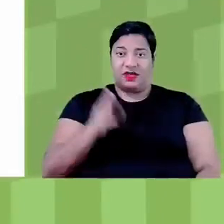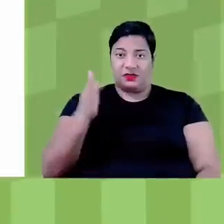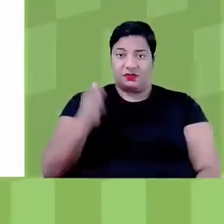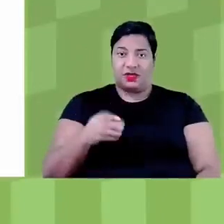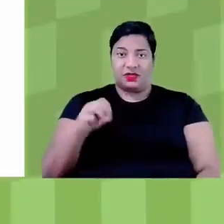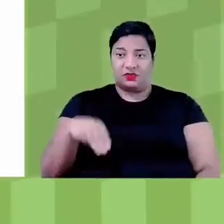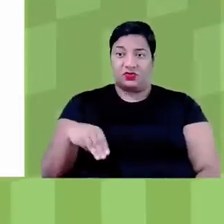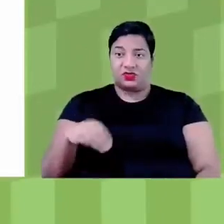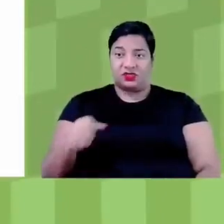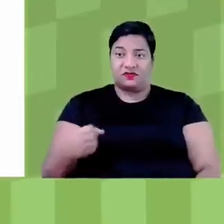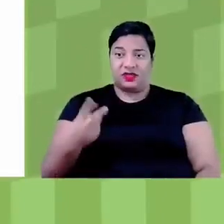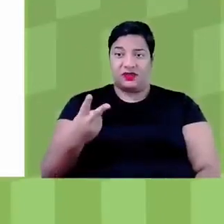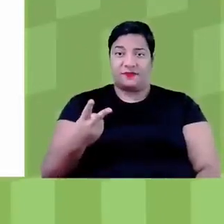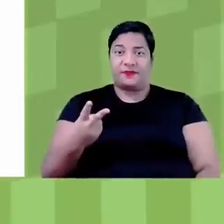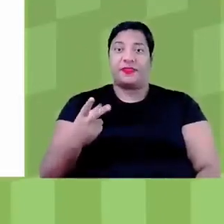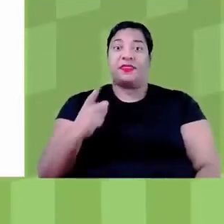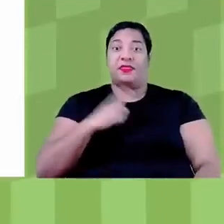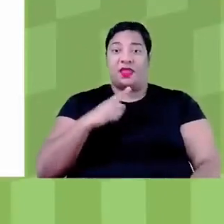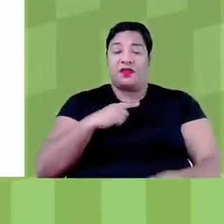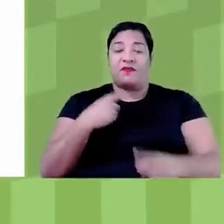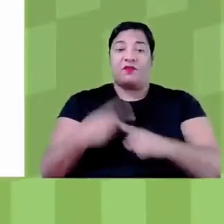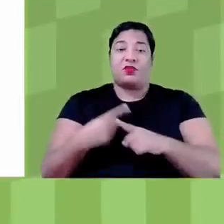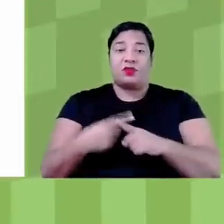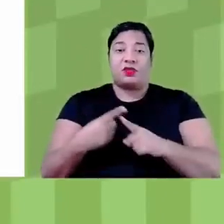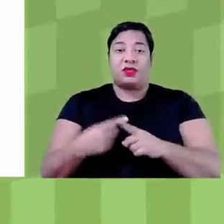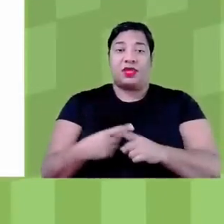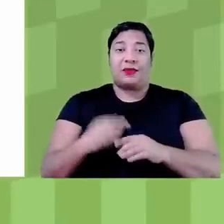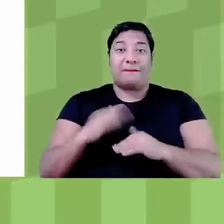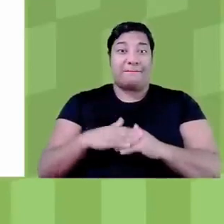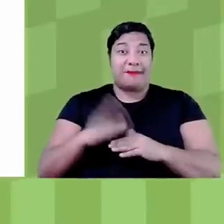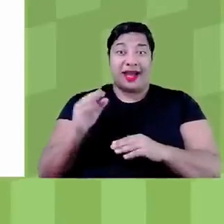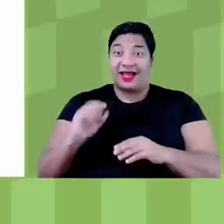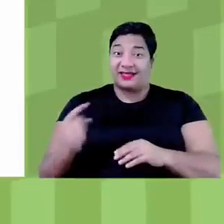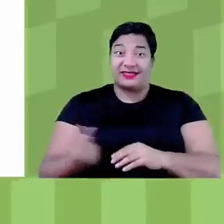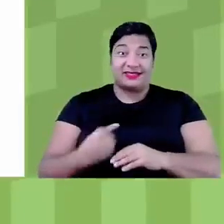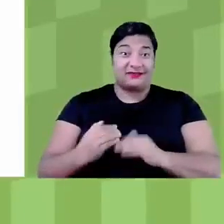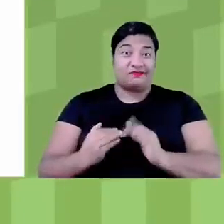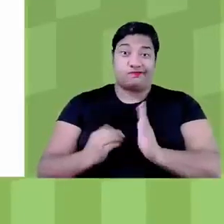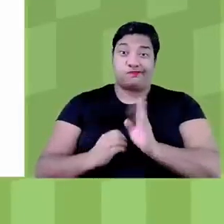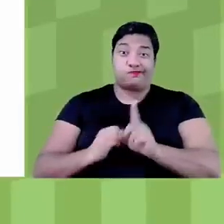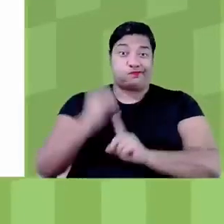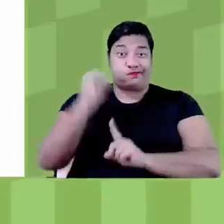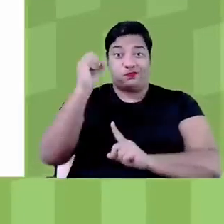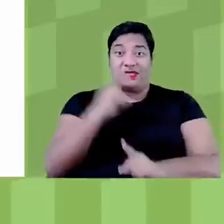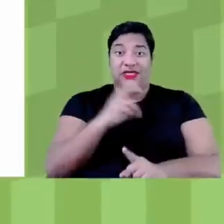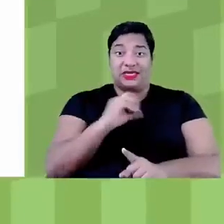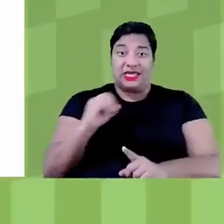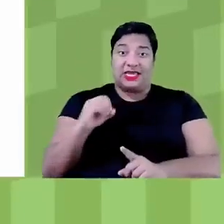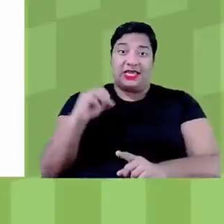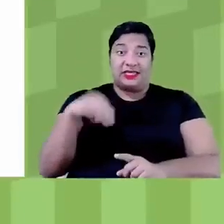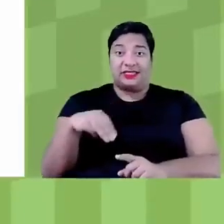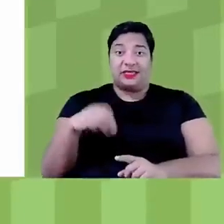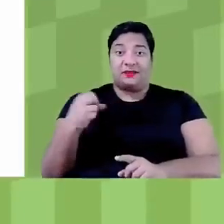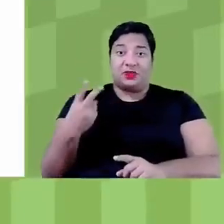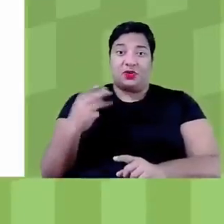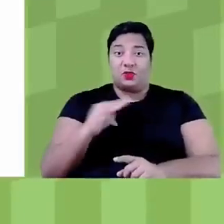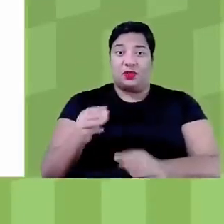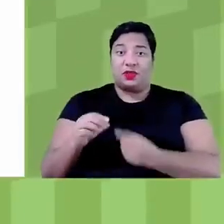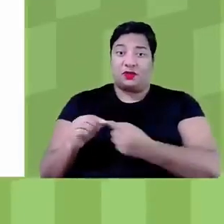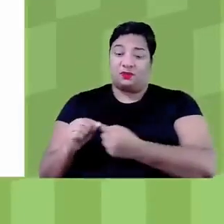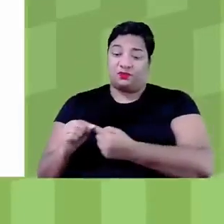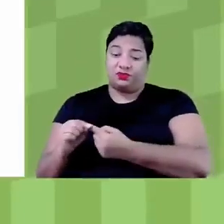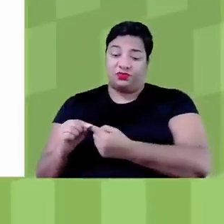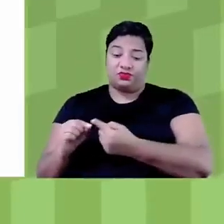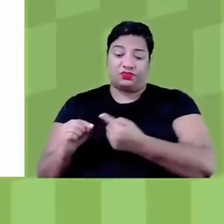2020, sendo que a concentração prévia mais alta era de 300 partes por milhão nos últimos